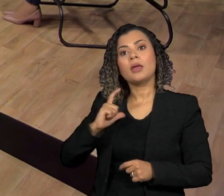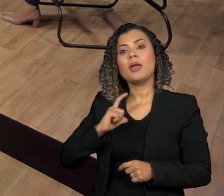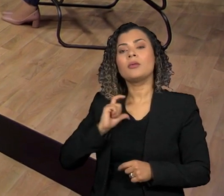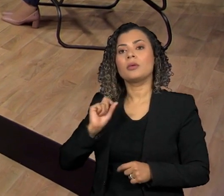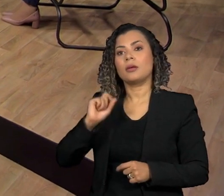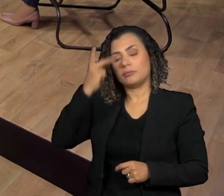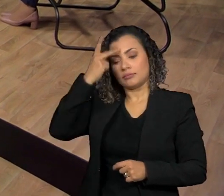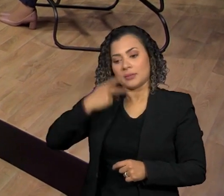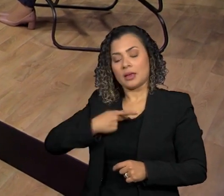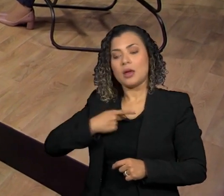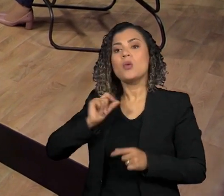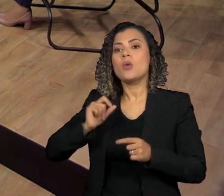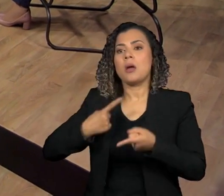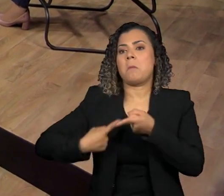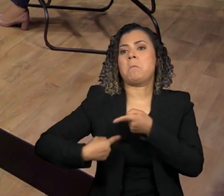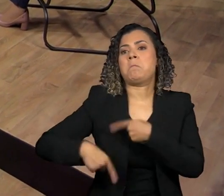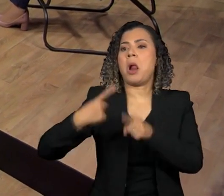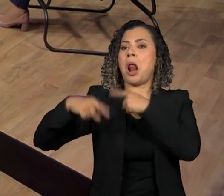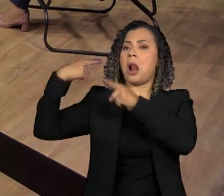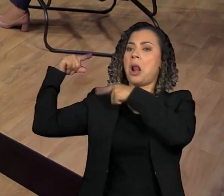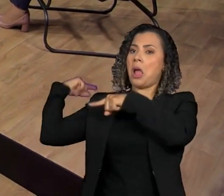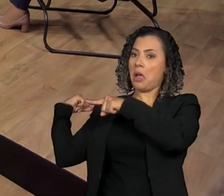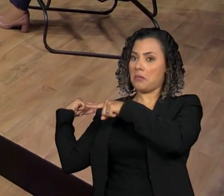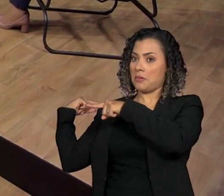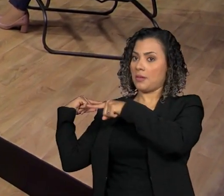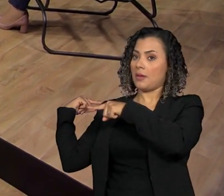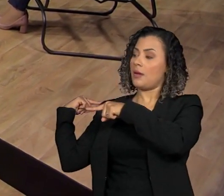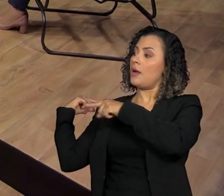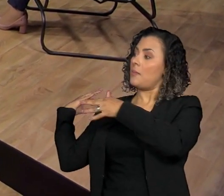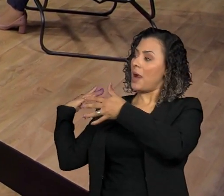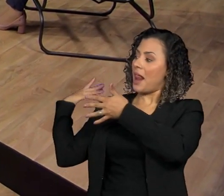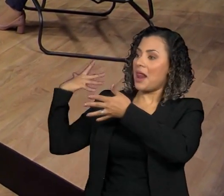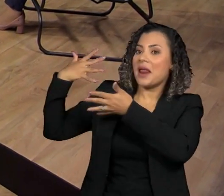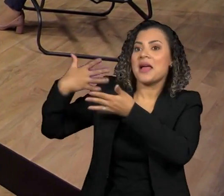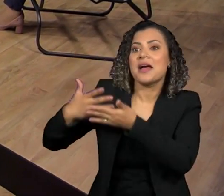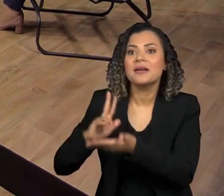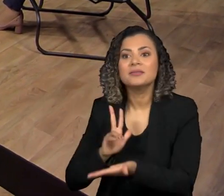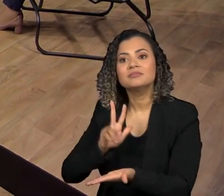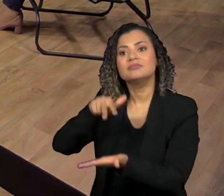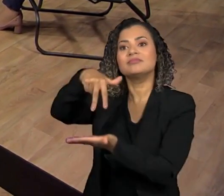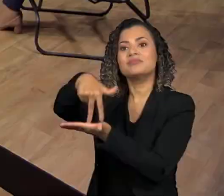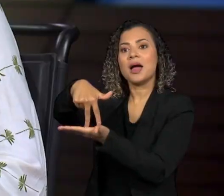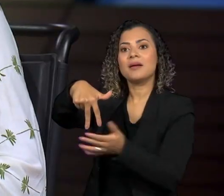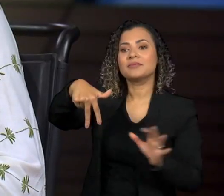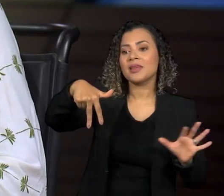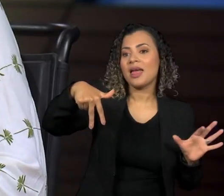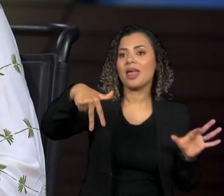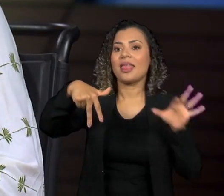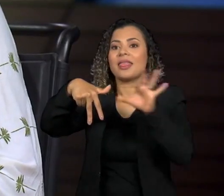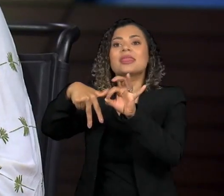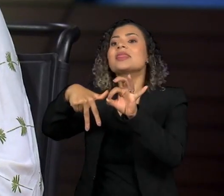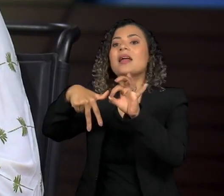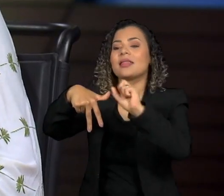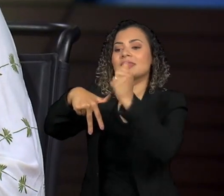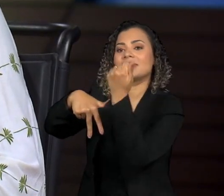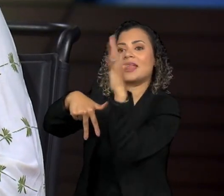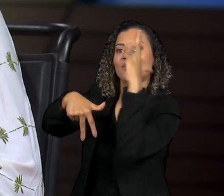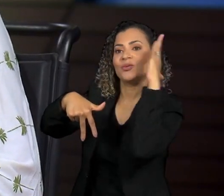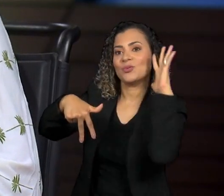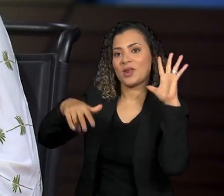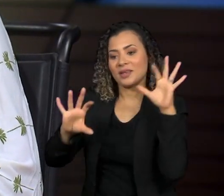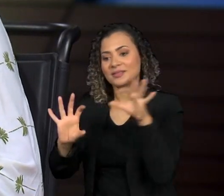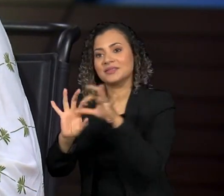sentido ancestral, a gente se sentir bem quando a gente está na natureza, né? Então, essa teoria foi estudada, tem sido estudada em várias